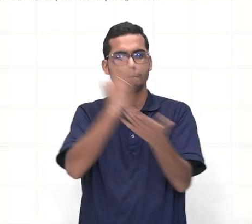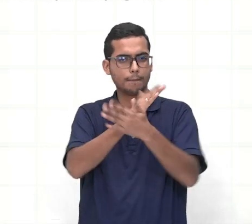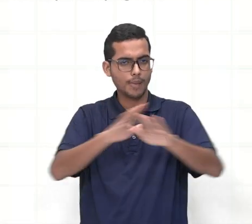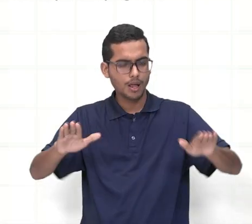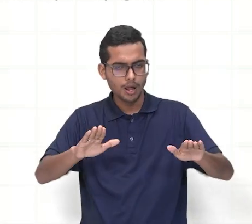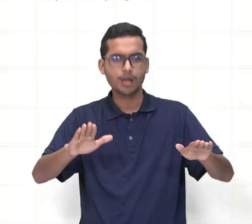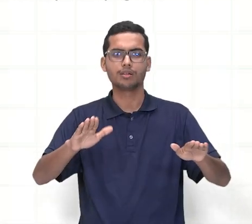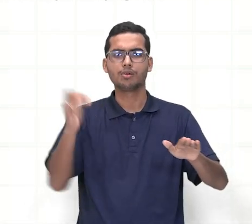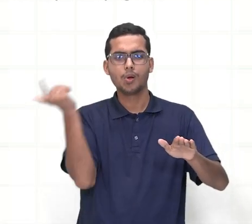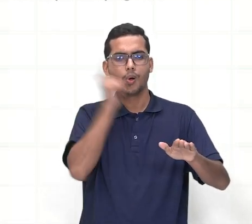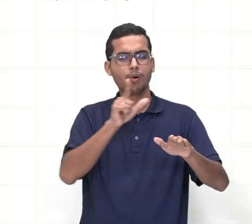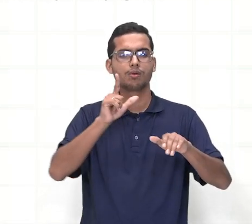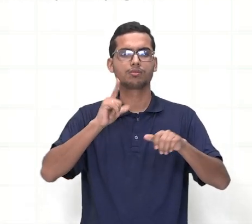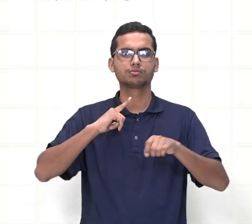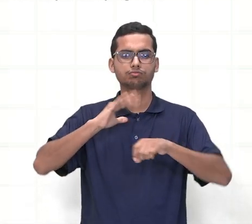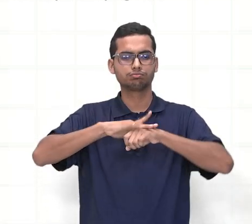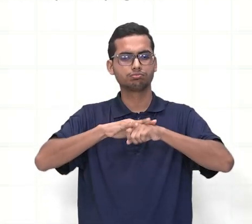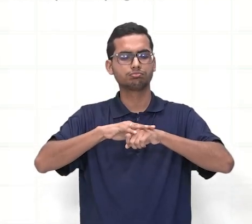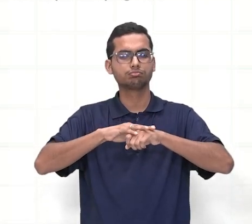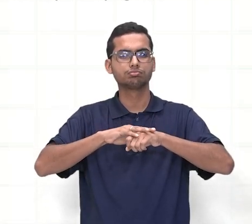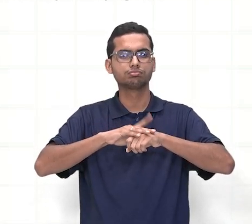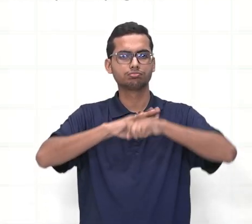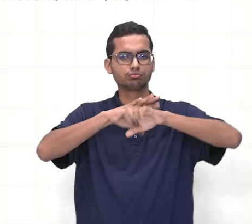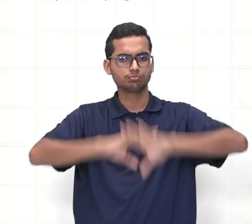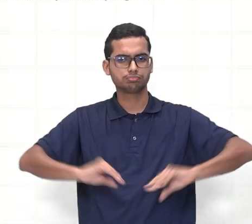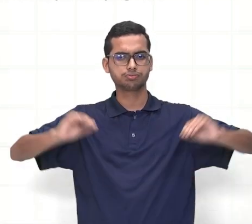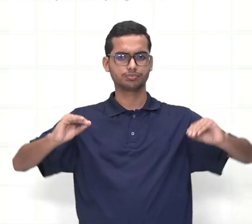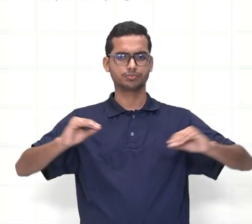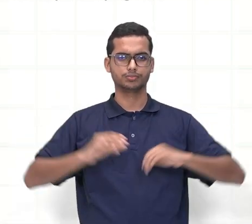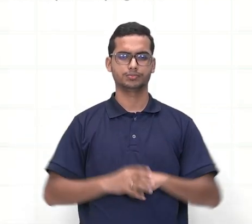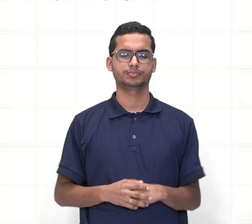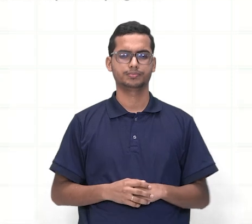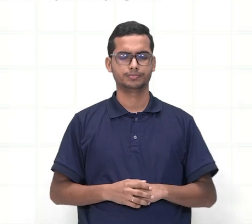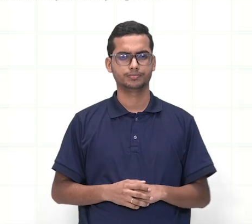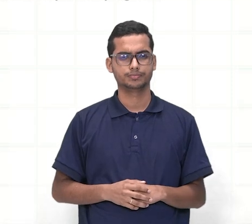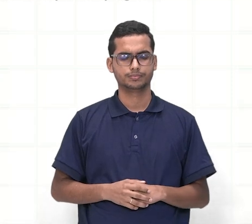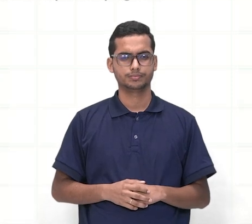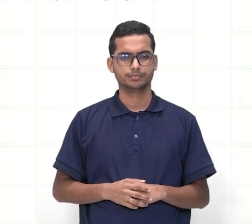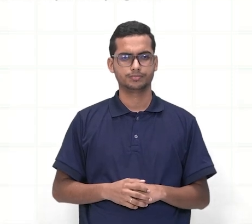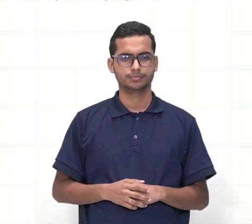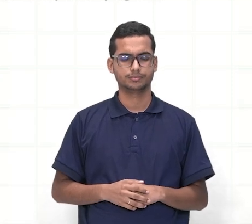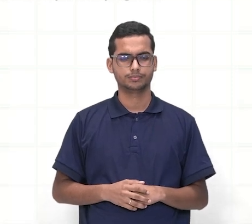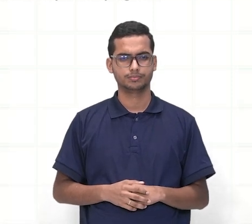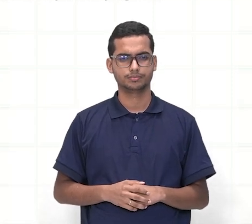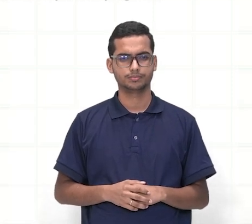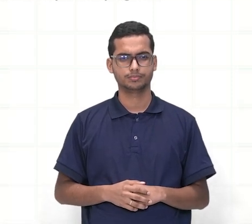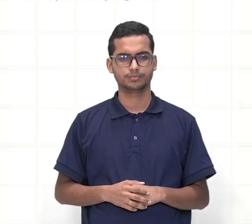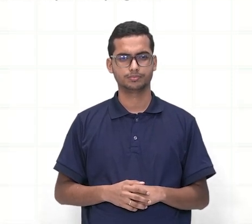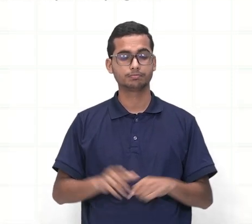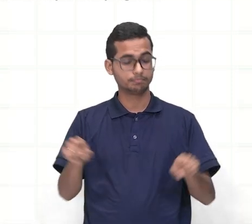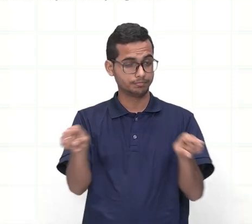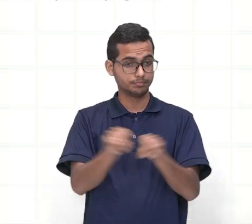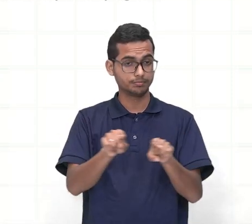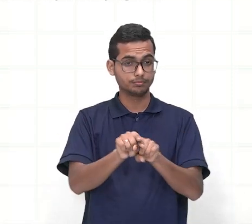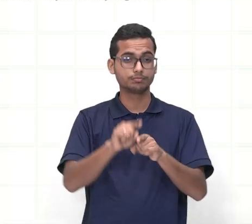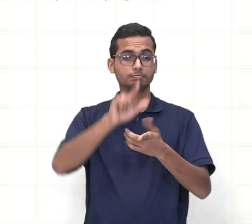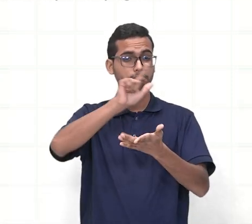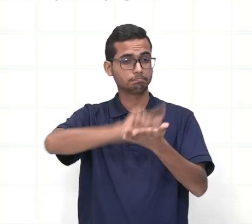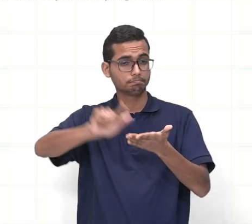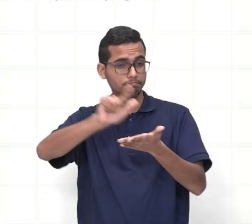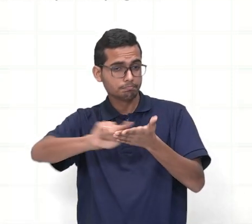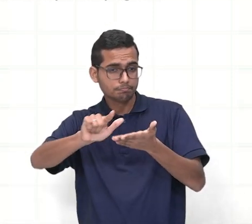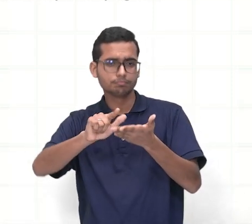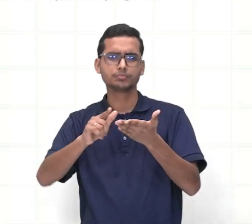questão da higiene, porque nós tocamos em muitos lugares, né? A questão